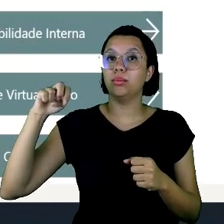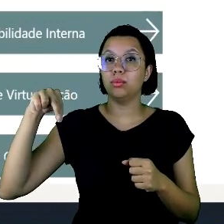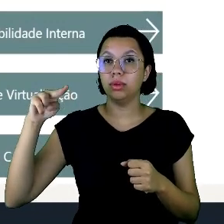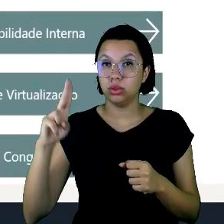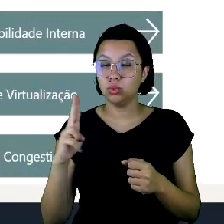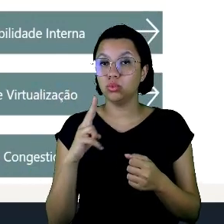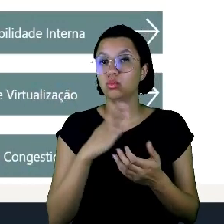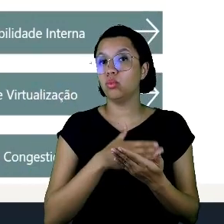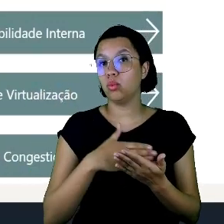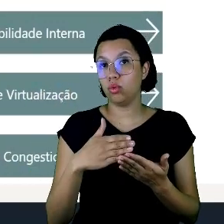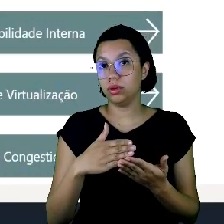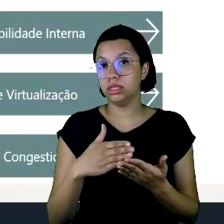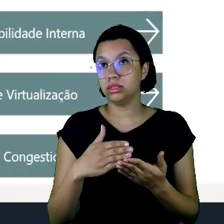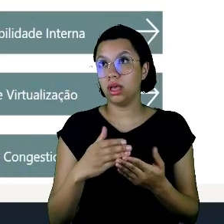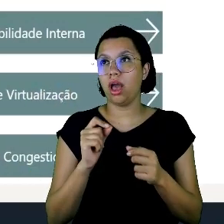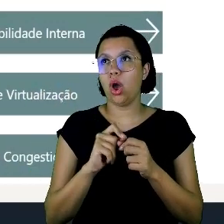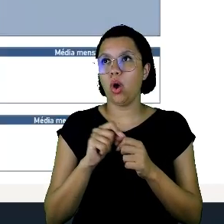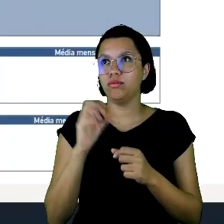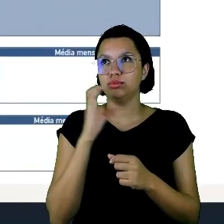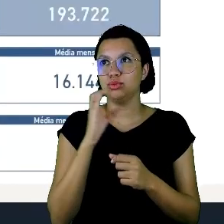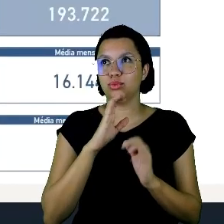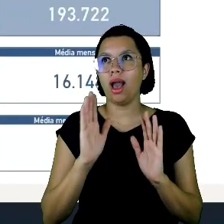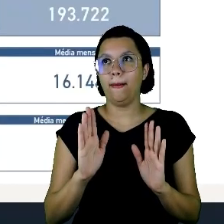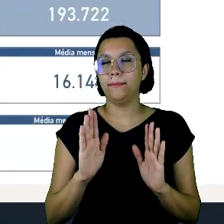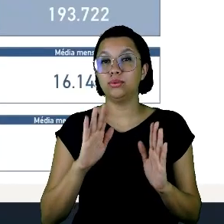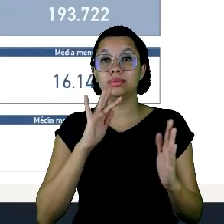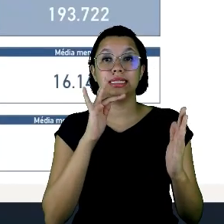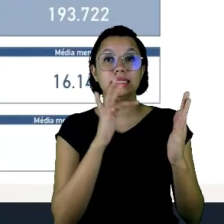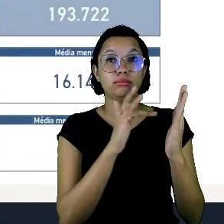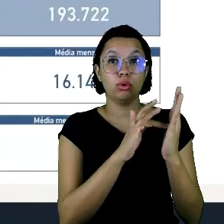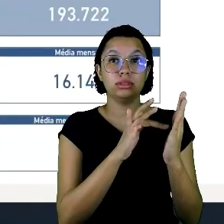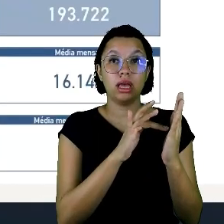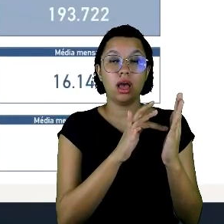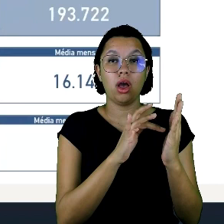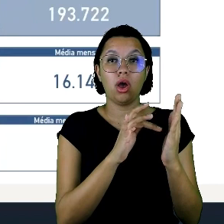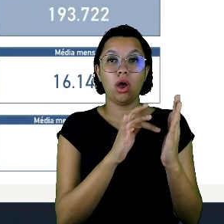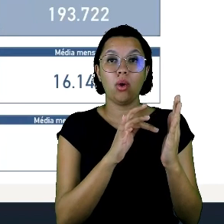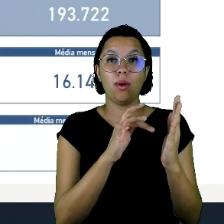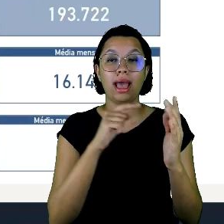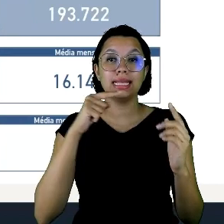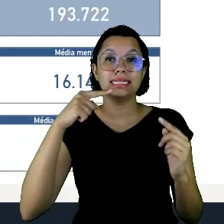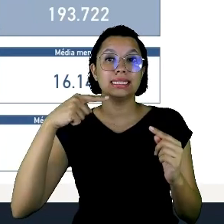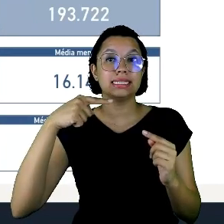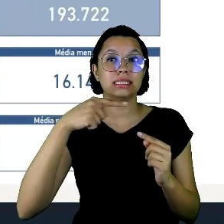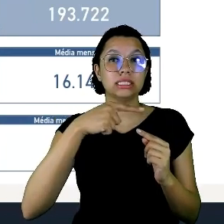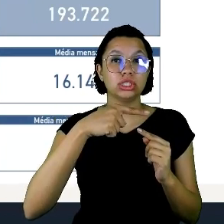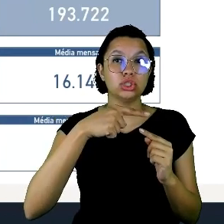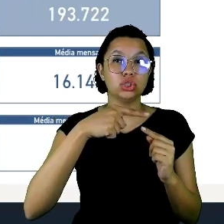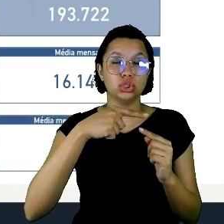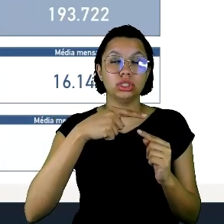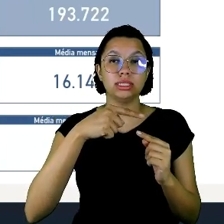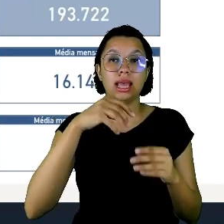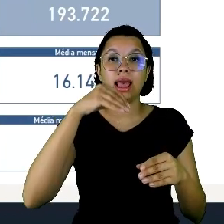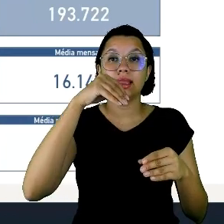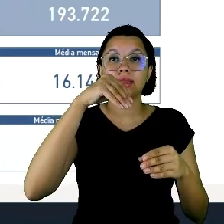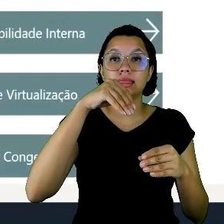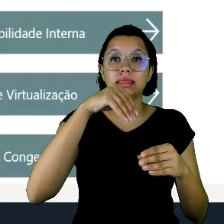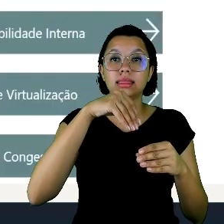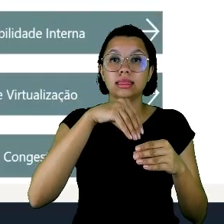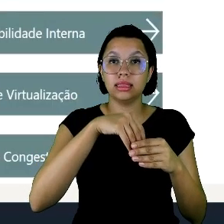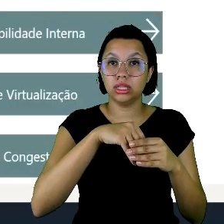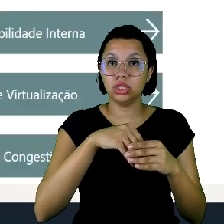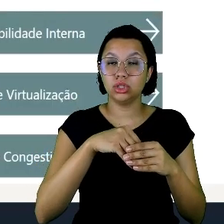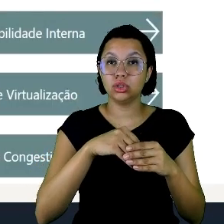menu inicial. Voltando aqui, eu fiz muito rápido. Nesse botão, a bolinha, a setinha dentro da bolinha,